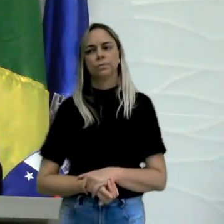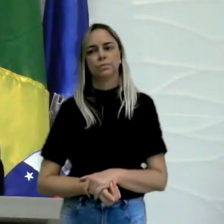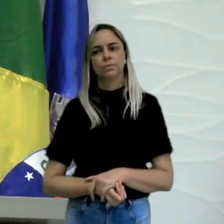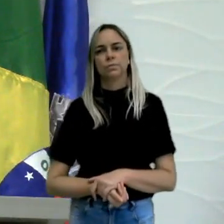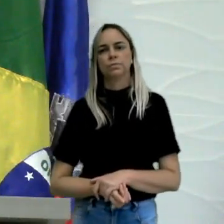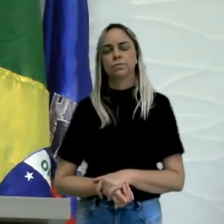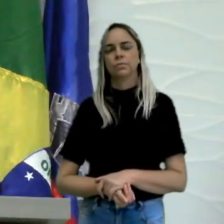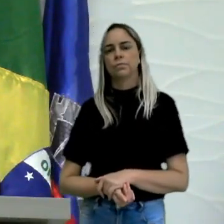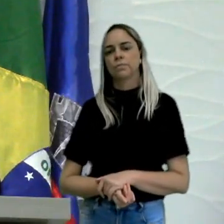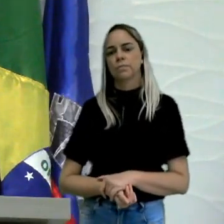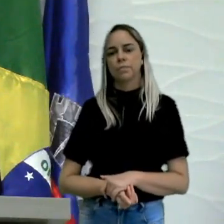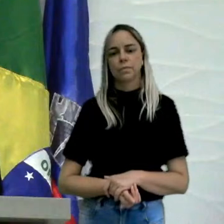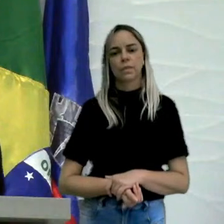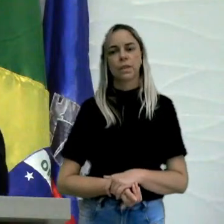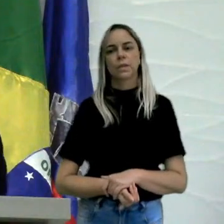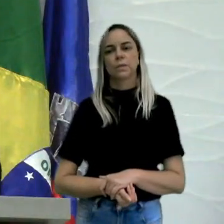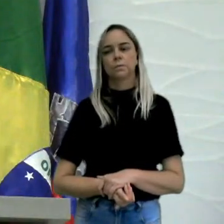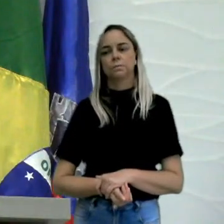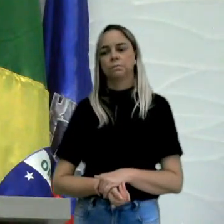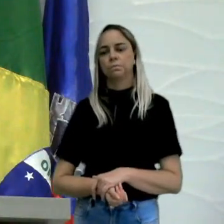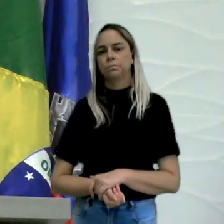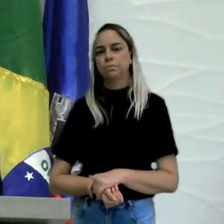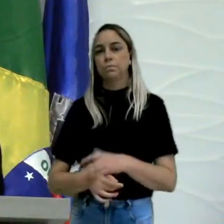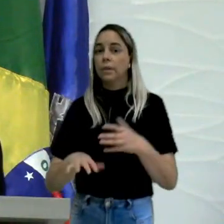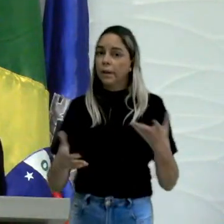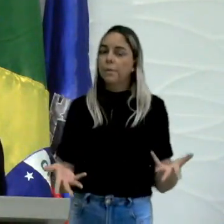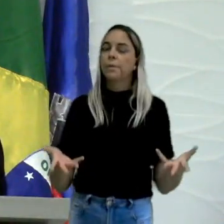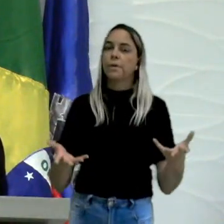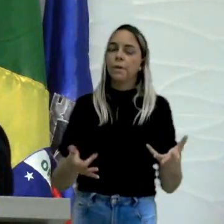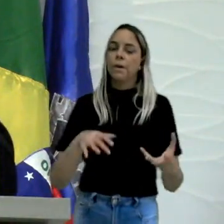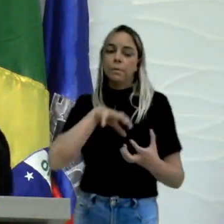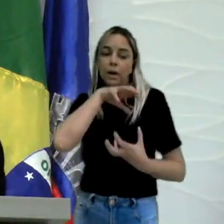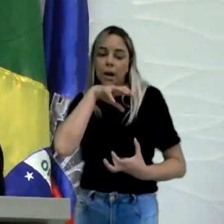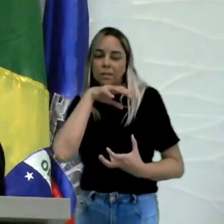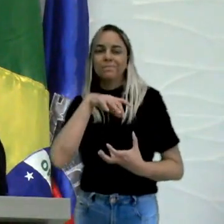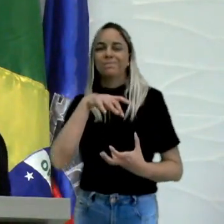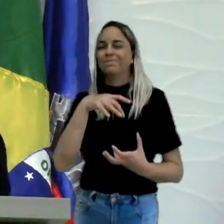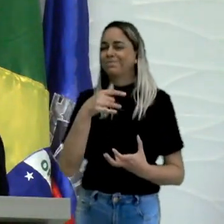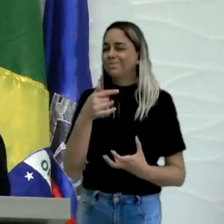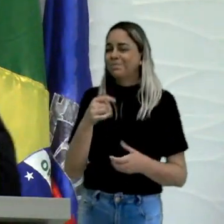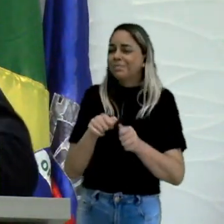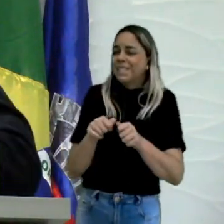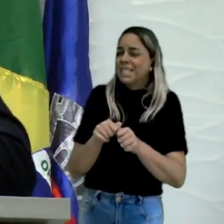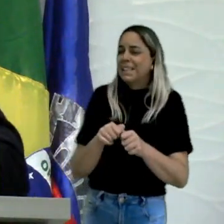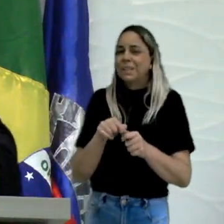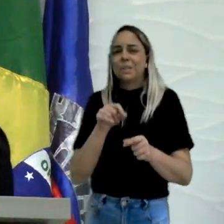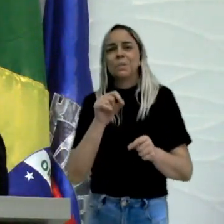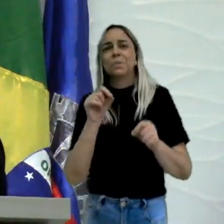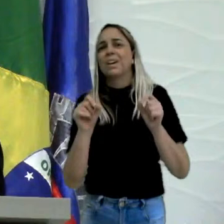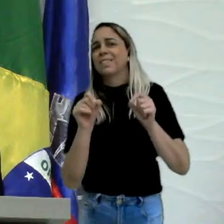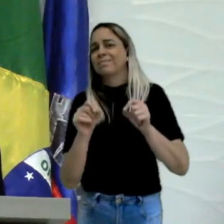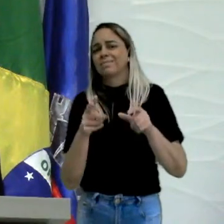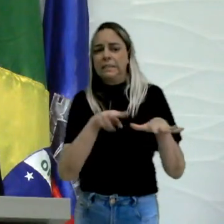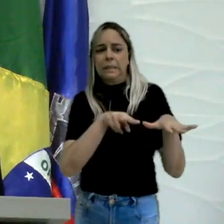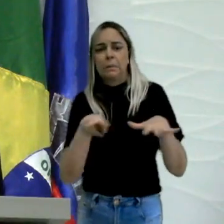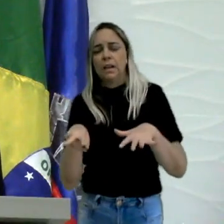Não se abriu, está aí os idosos sem ter o que fazer na